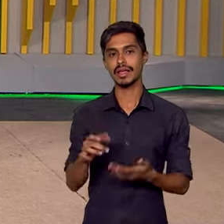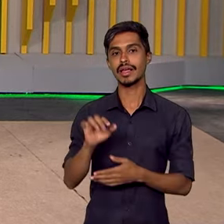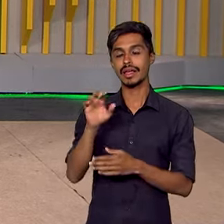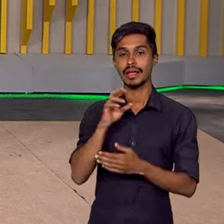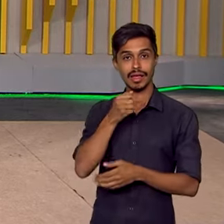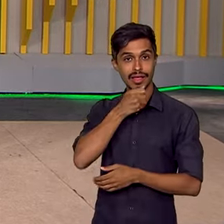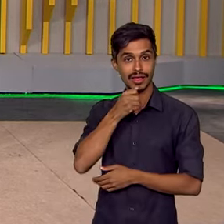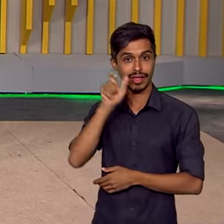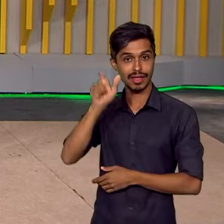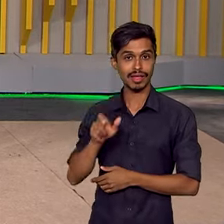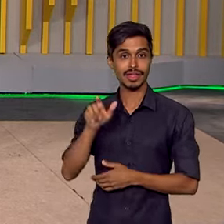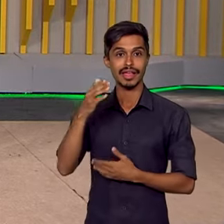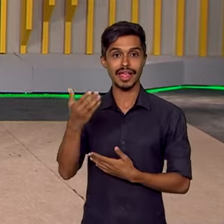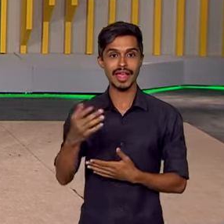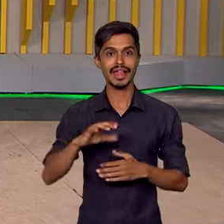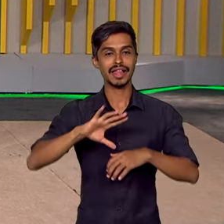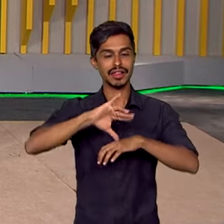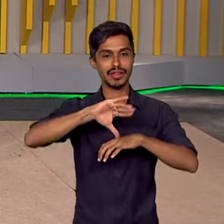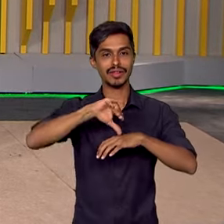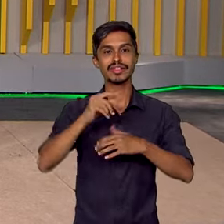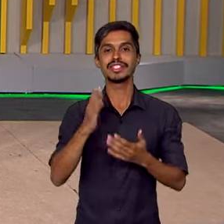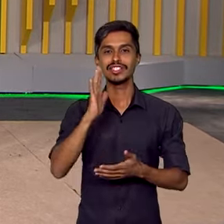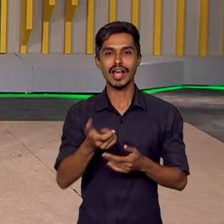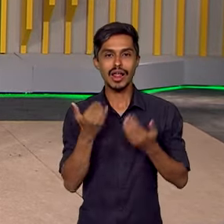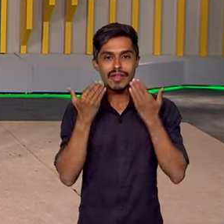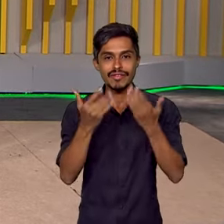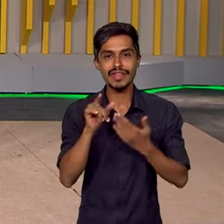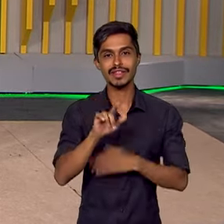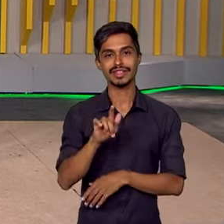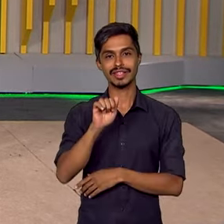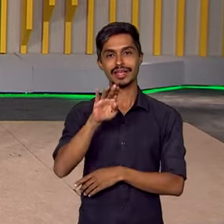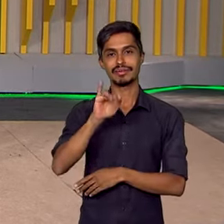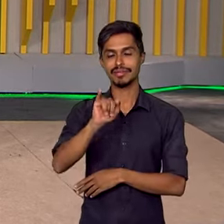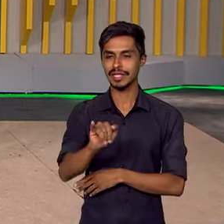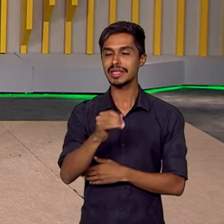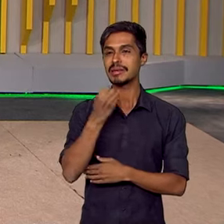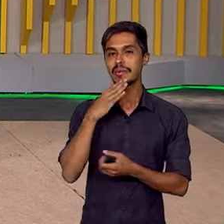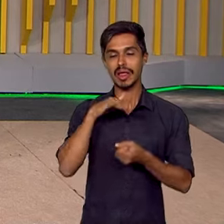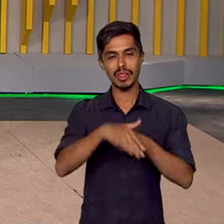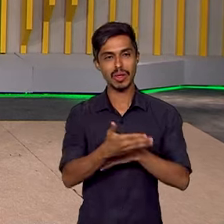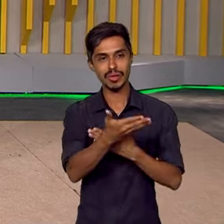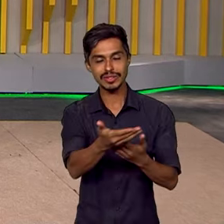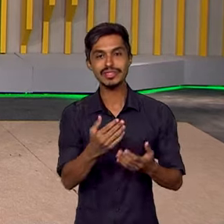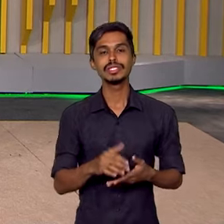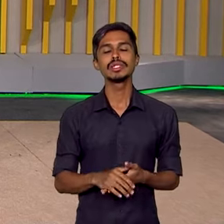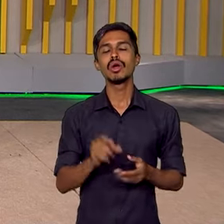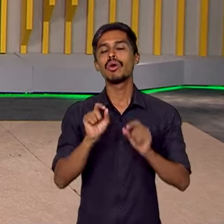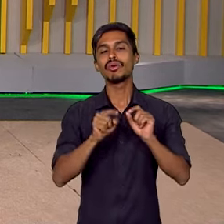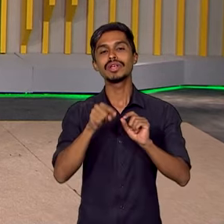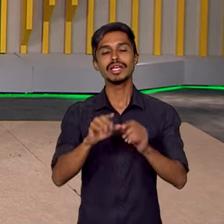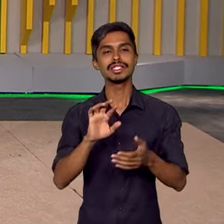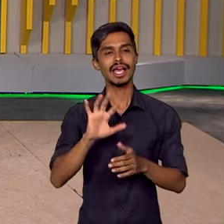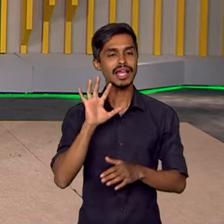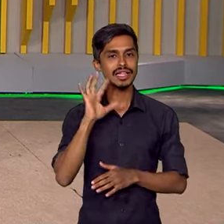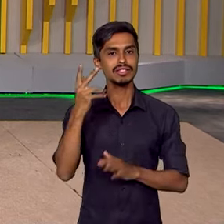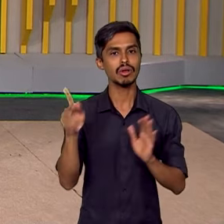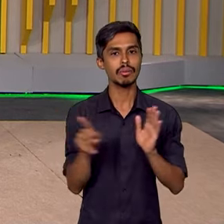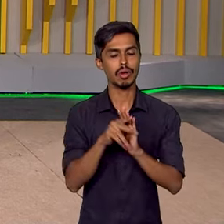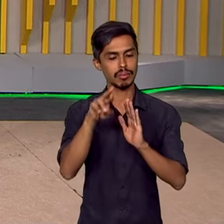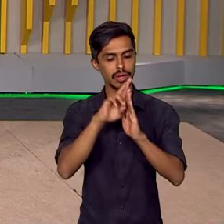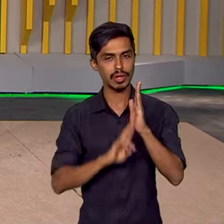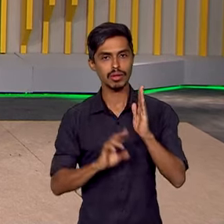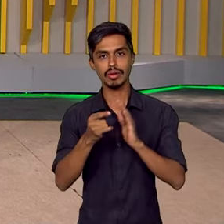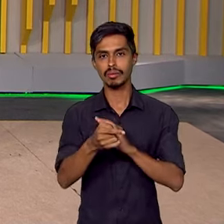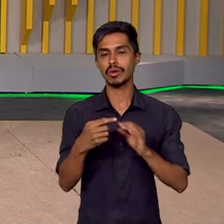ao vivo com ela ali na frente do Palácio do Itamaraty, aqui em Brasília. Gabi, boa noite. O que diz essa resolução aprovada